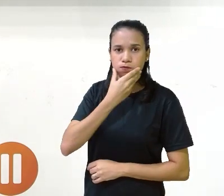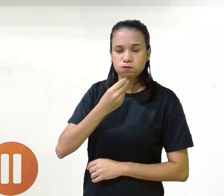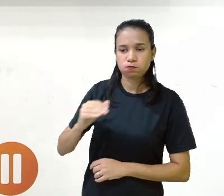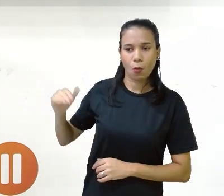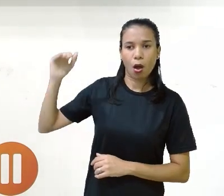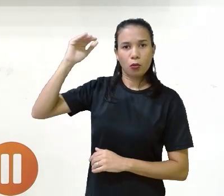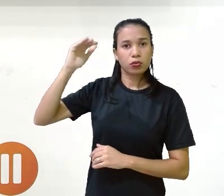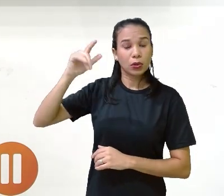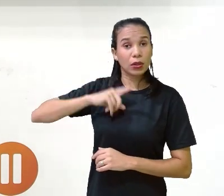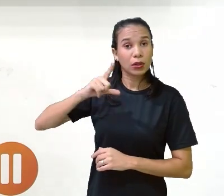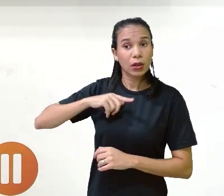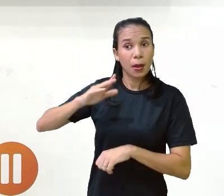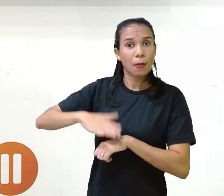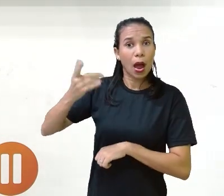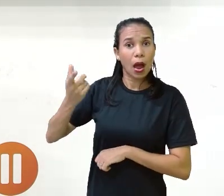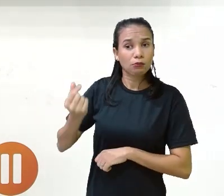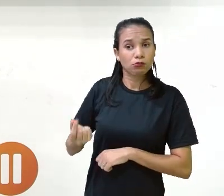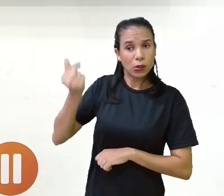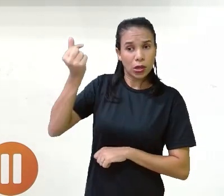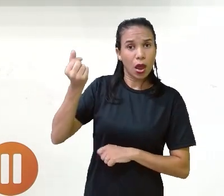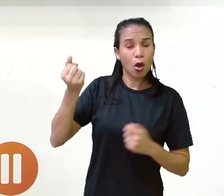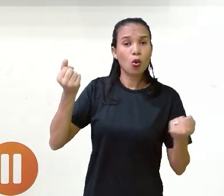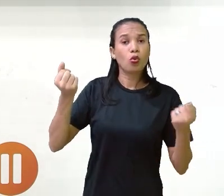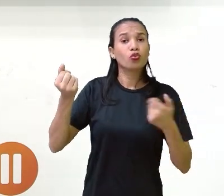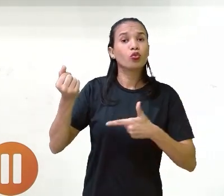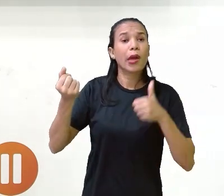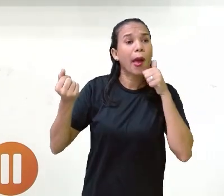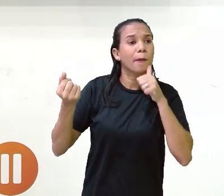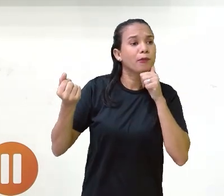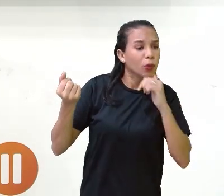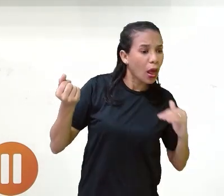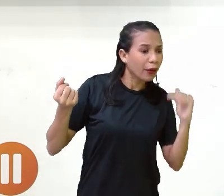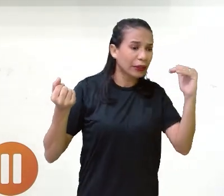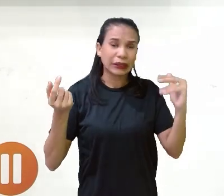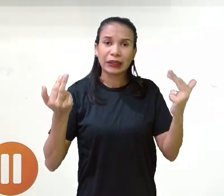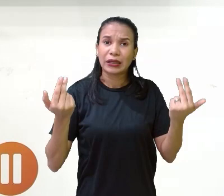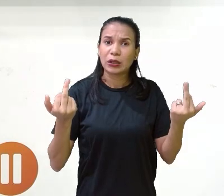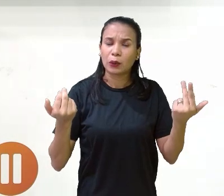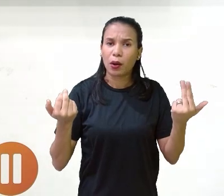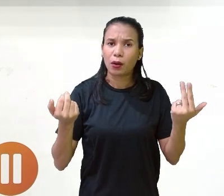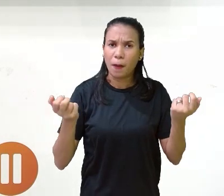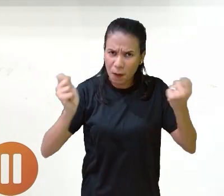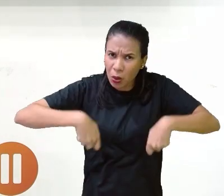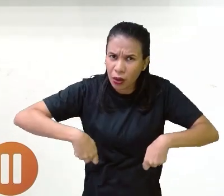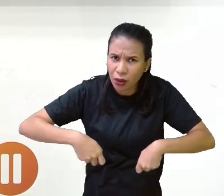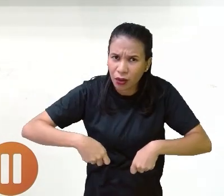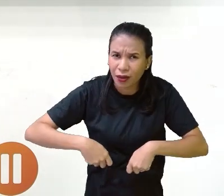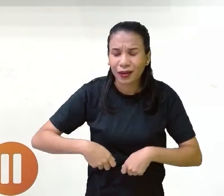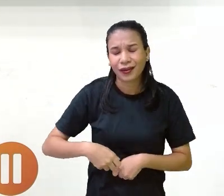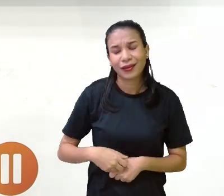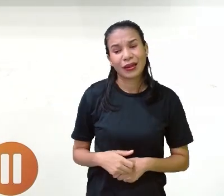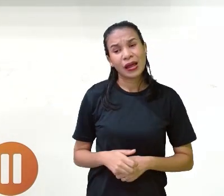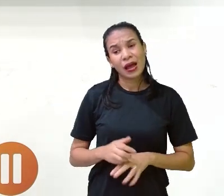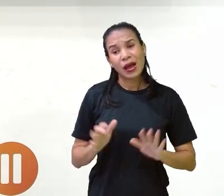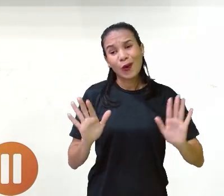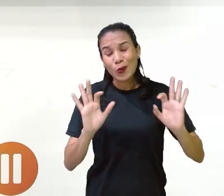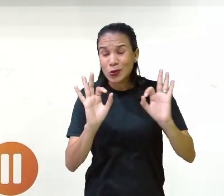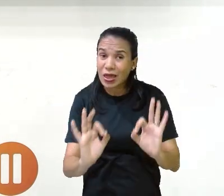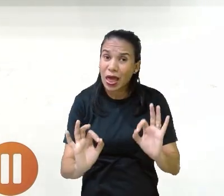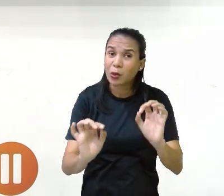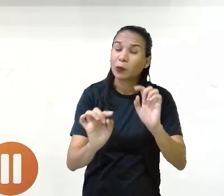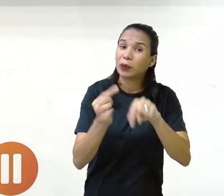ganha mais do que a seleção feminina. Oxe, professor, e pode? Não deveria,